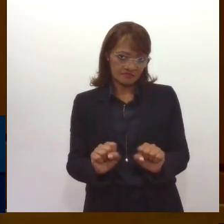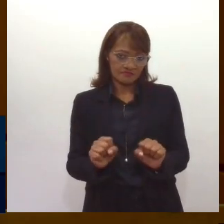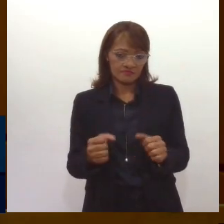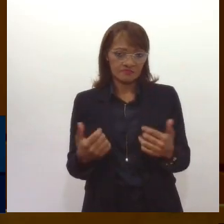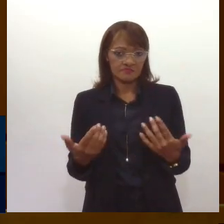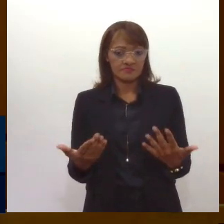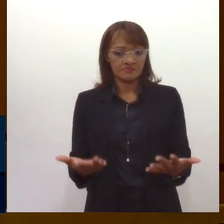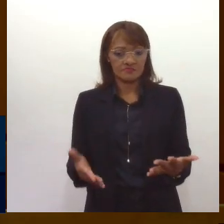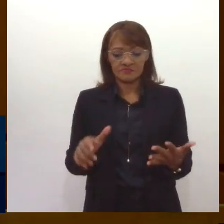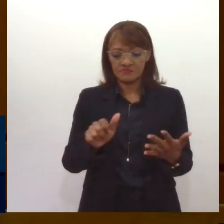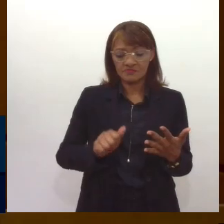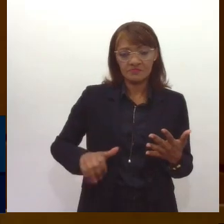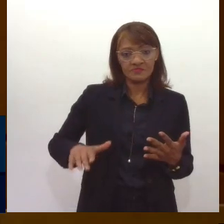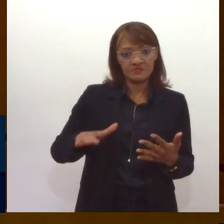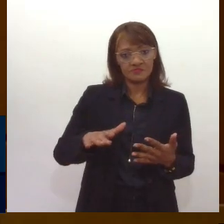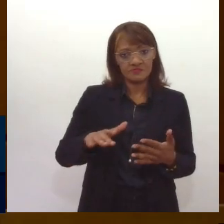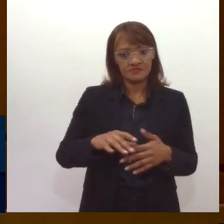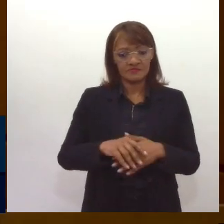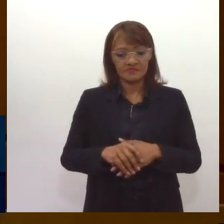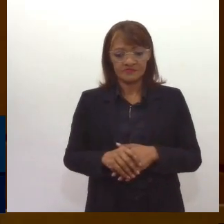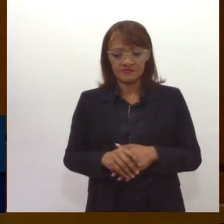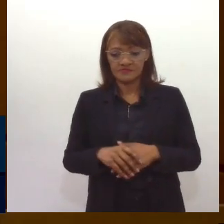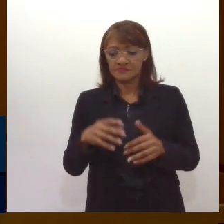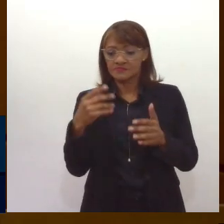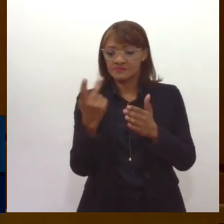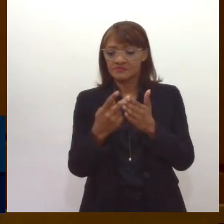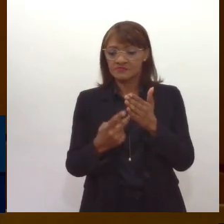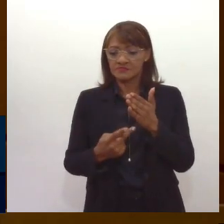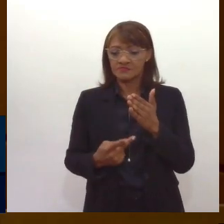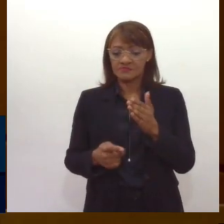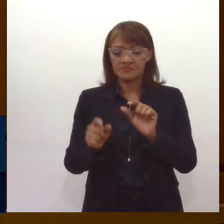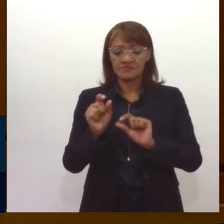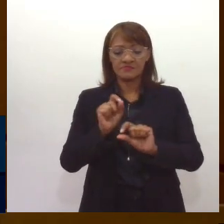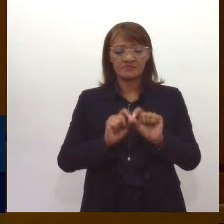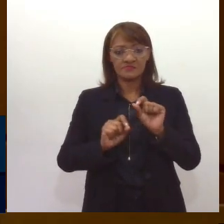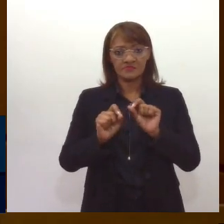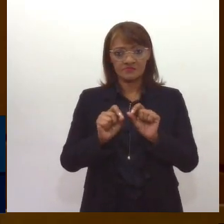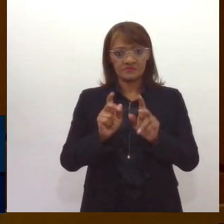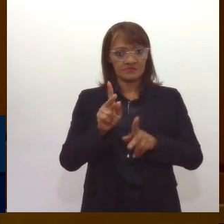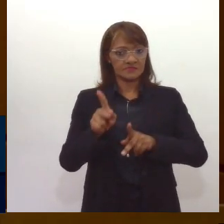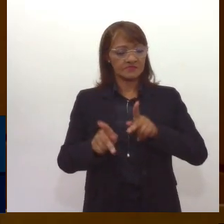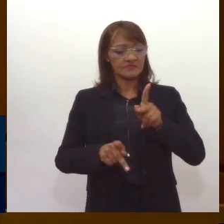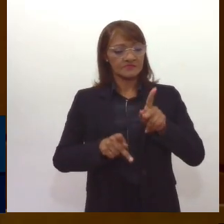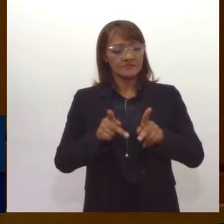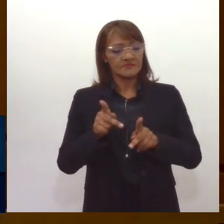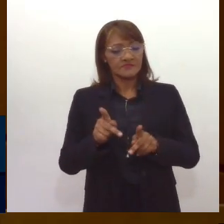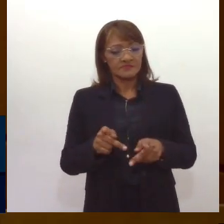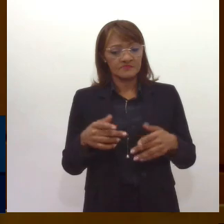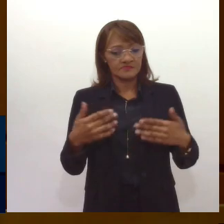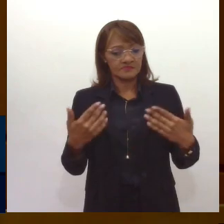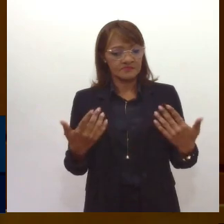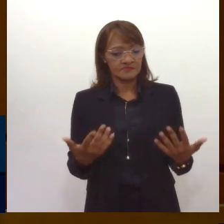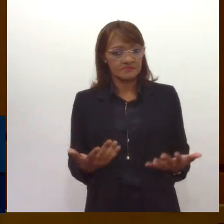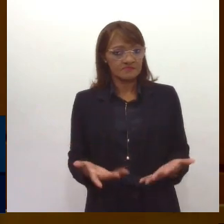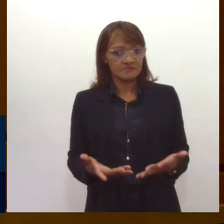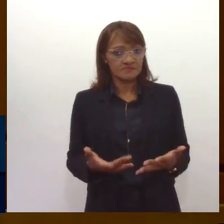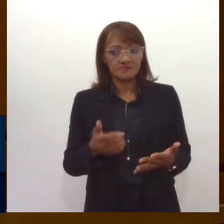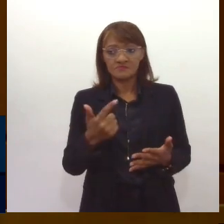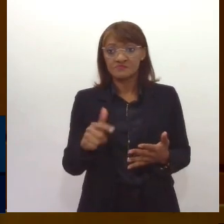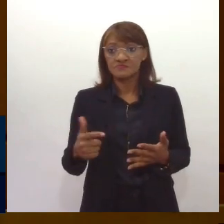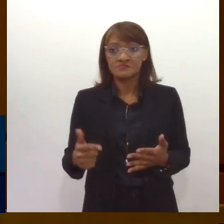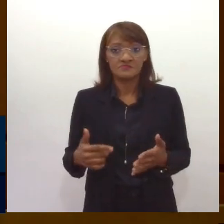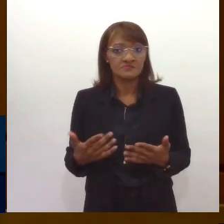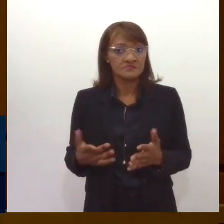O projeto é deixar a população cada vez menos assistida em seus direitos, sem ameaça